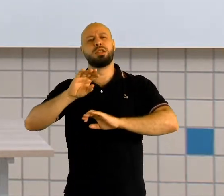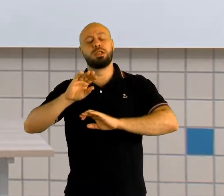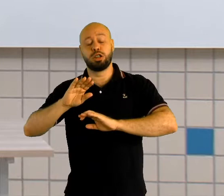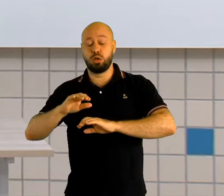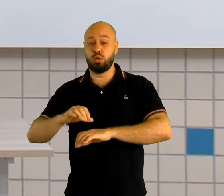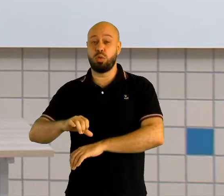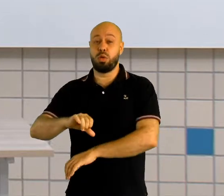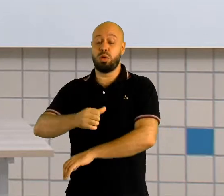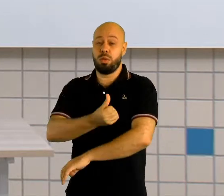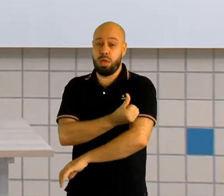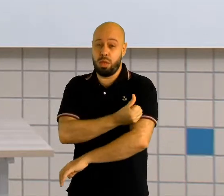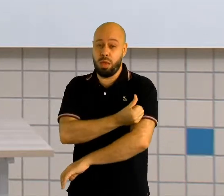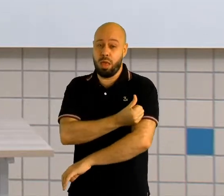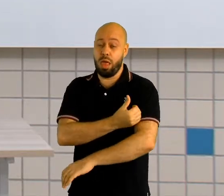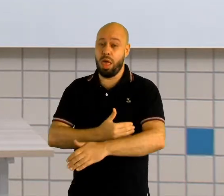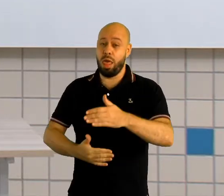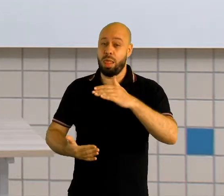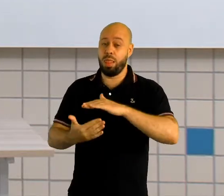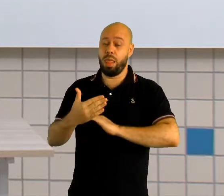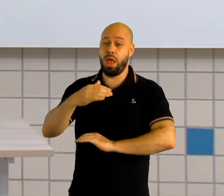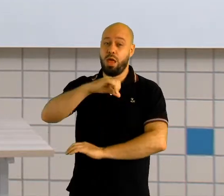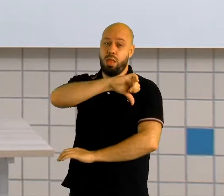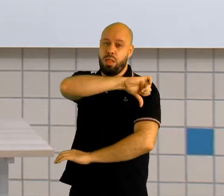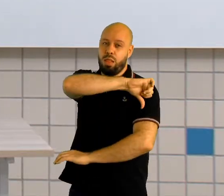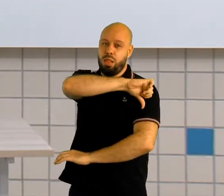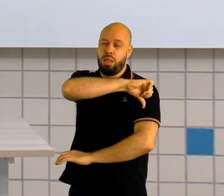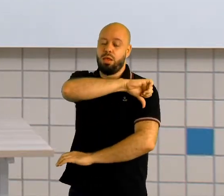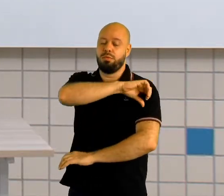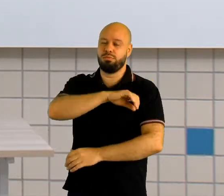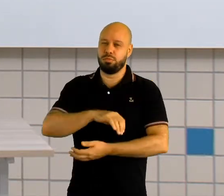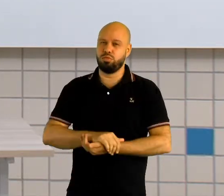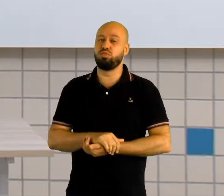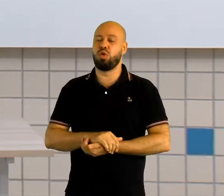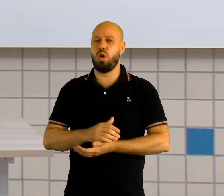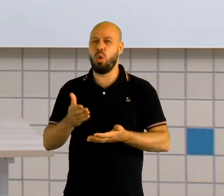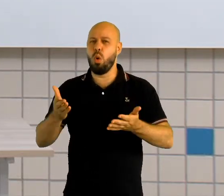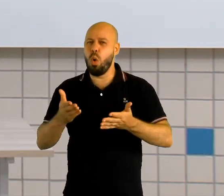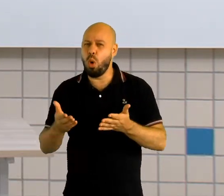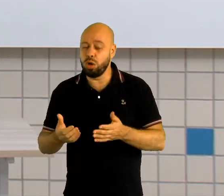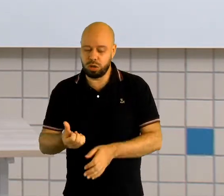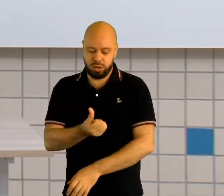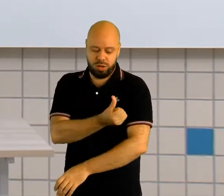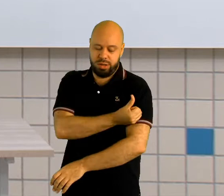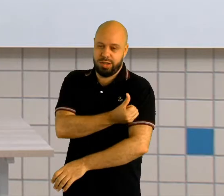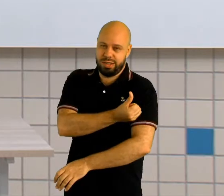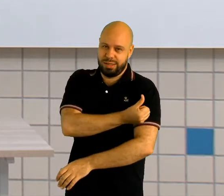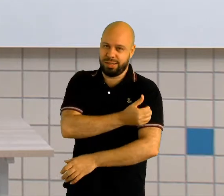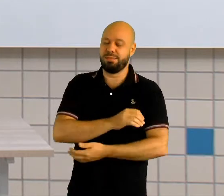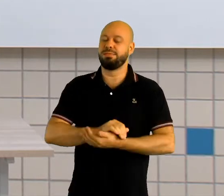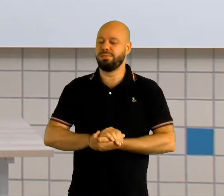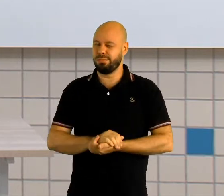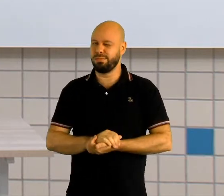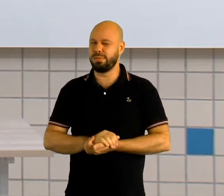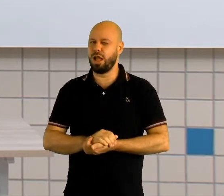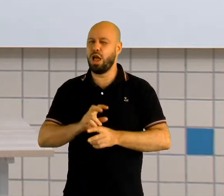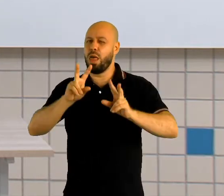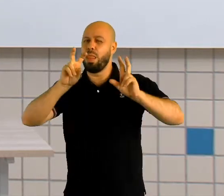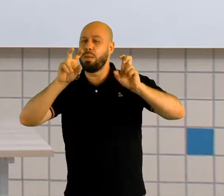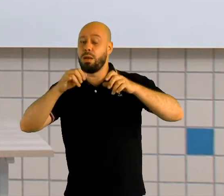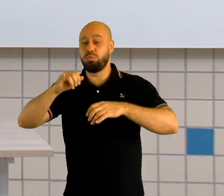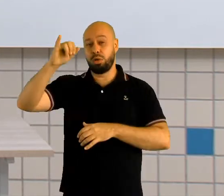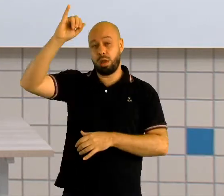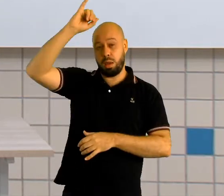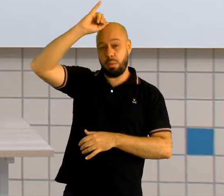9º ano e a aula de hoje é para os alunos do 6º ano. Nosso tema é o Império e